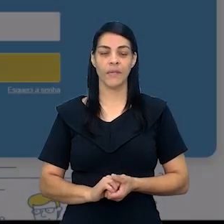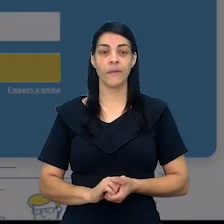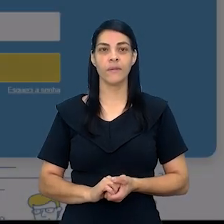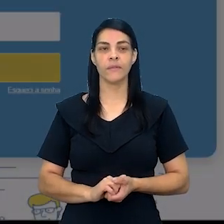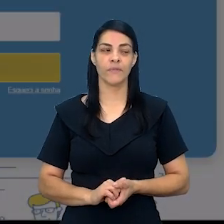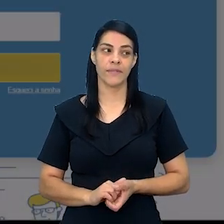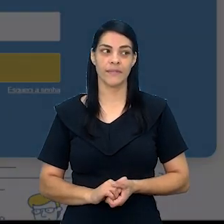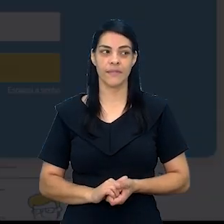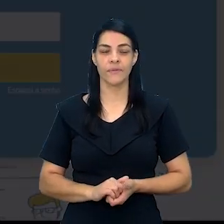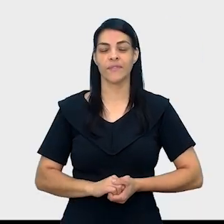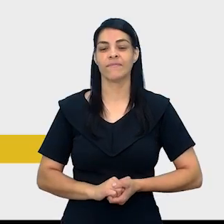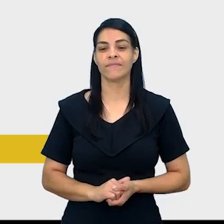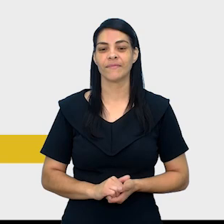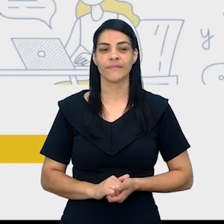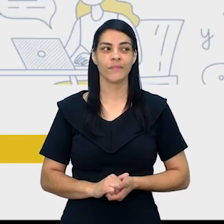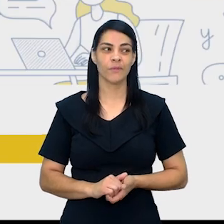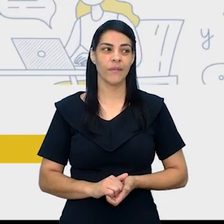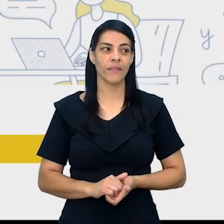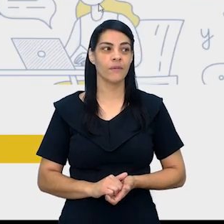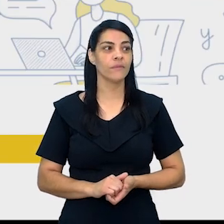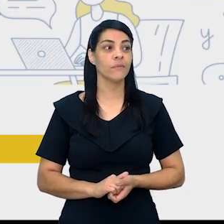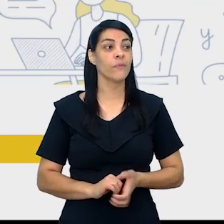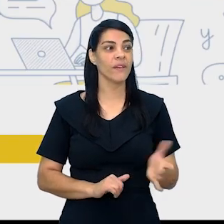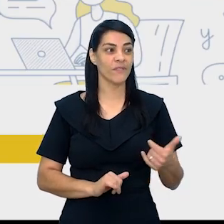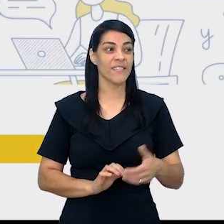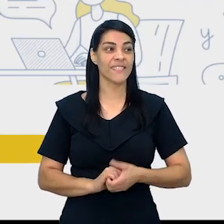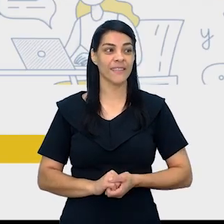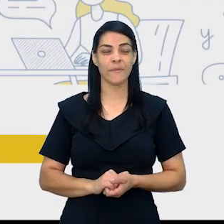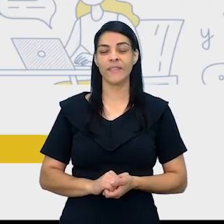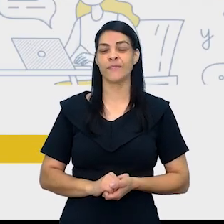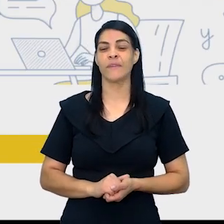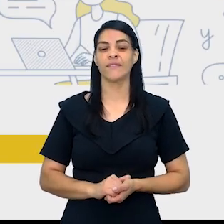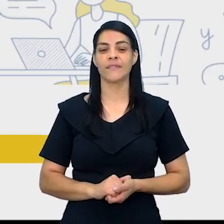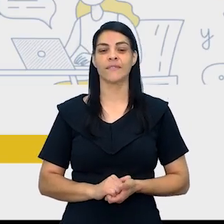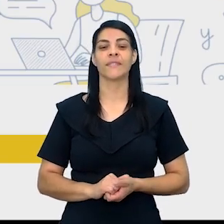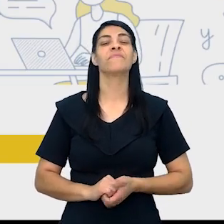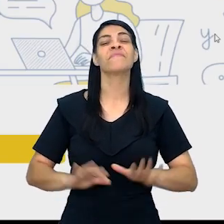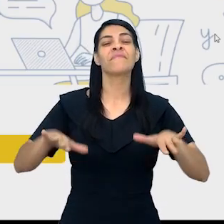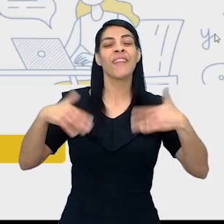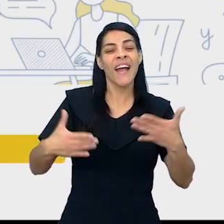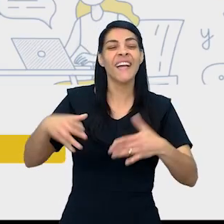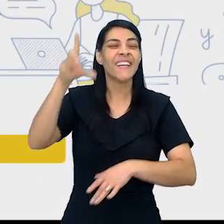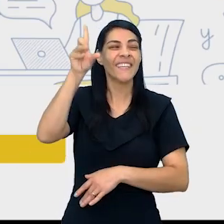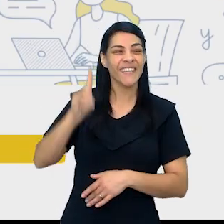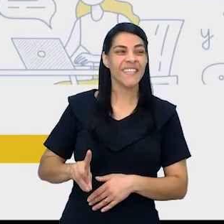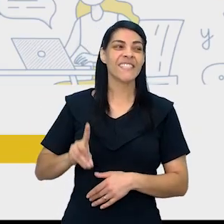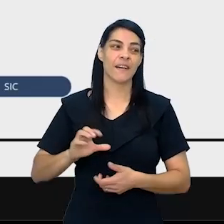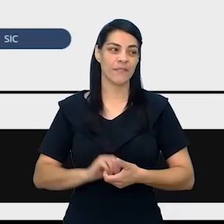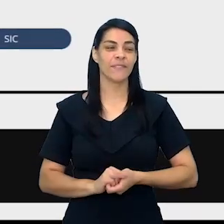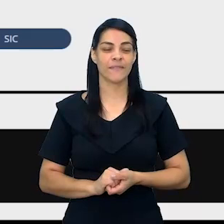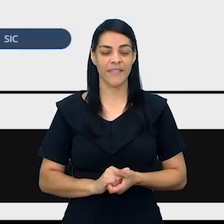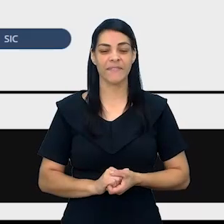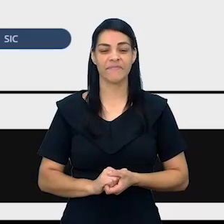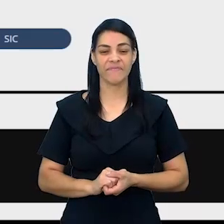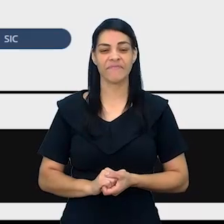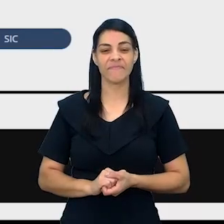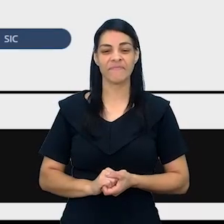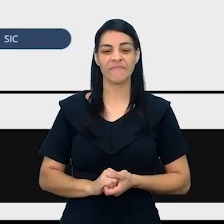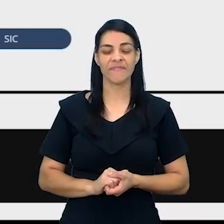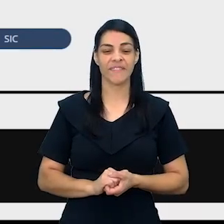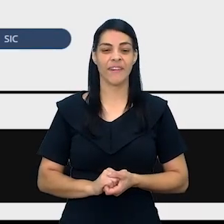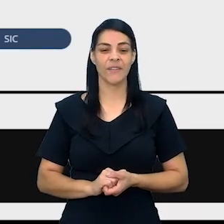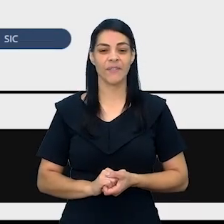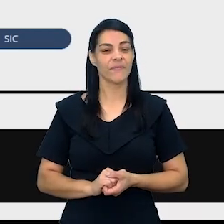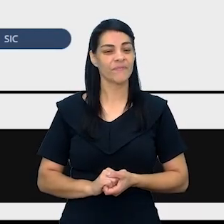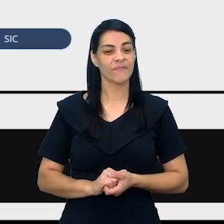você vai colocar o seu perfil né Obviamente você for professor se for diretora aí se for coordenador então